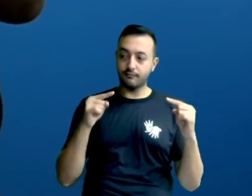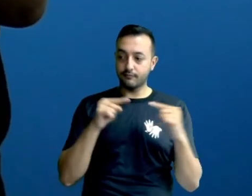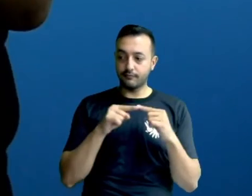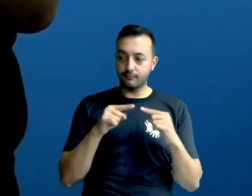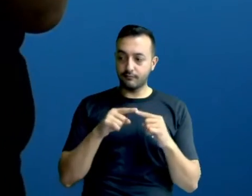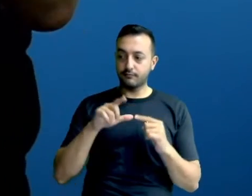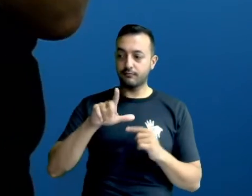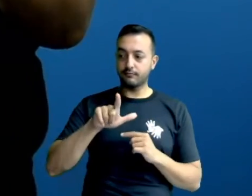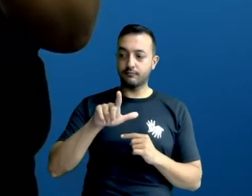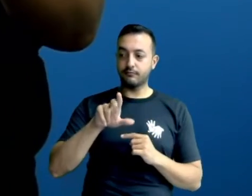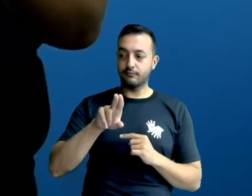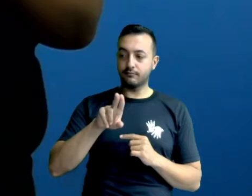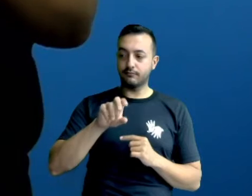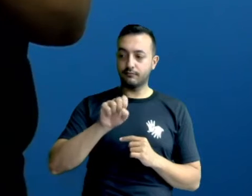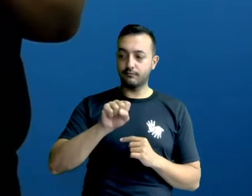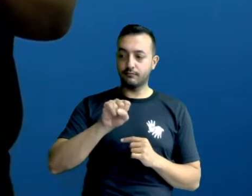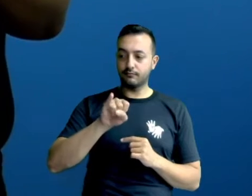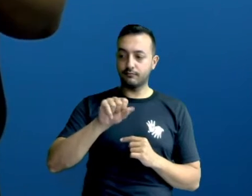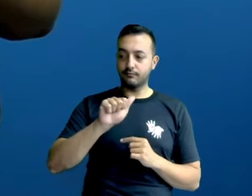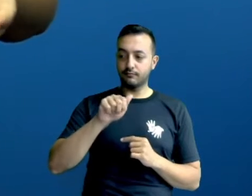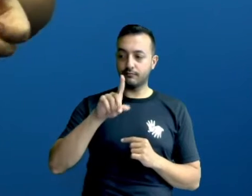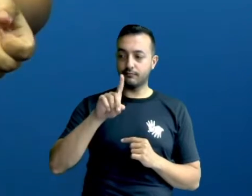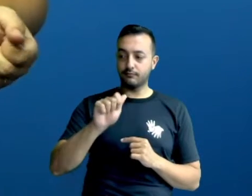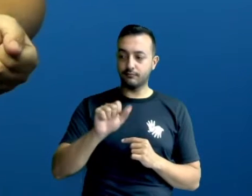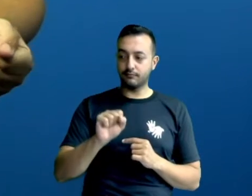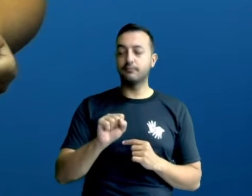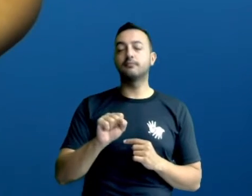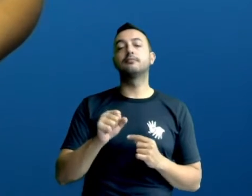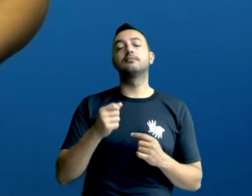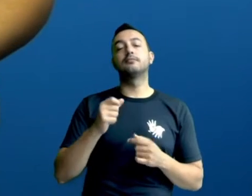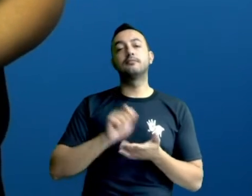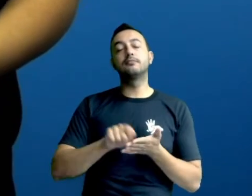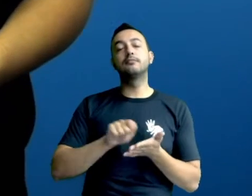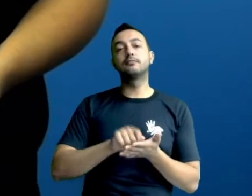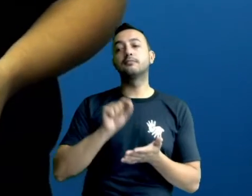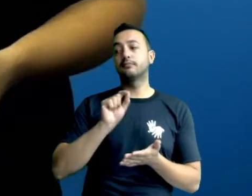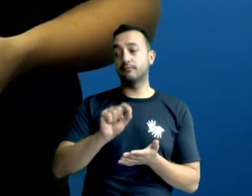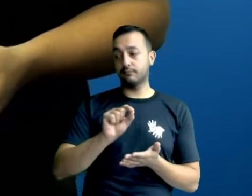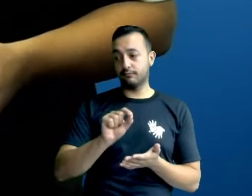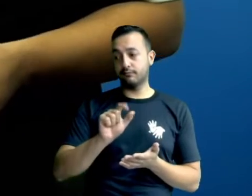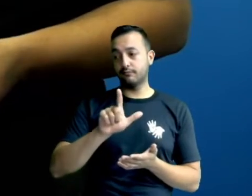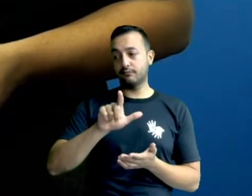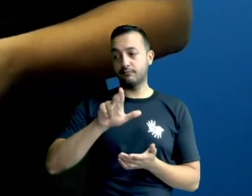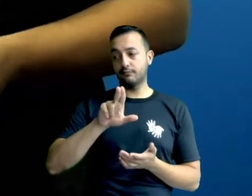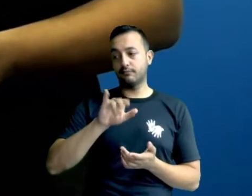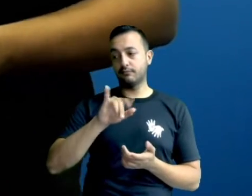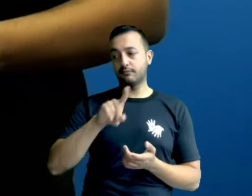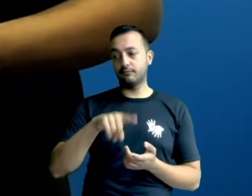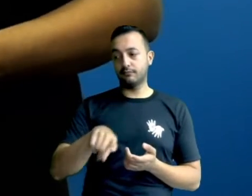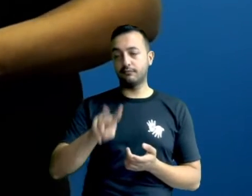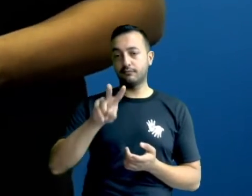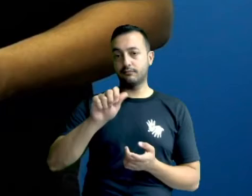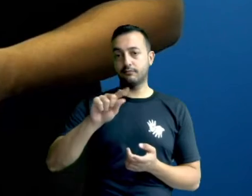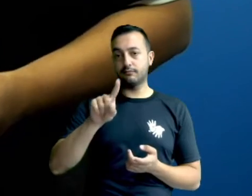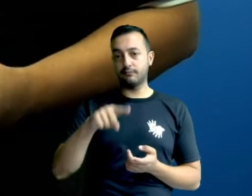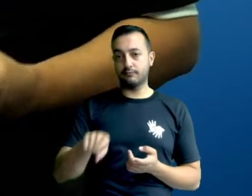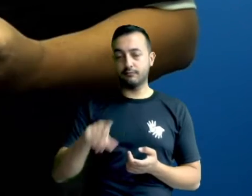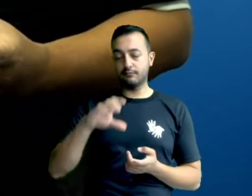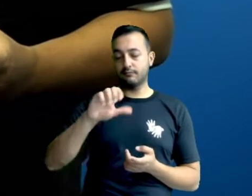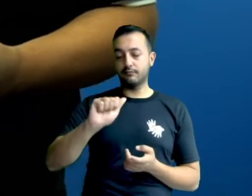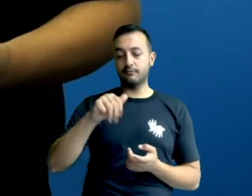Os Lusíadas, tá bom? De Luís Vaz de Camões. Ou seja, aqui a gente vê a presença